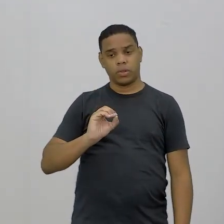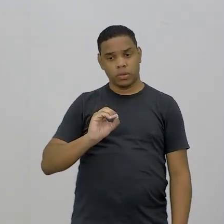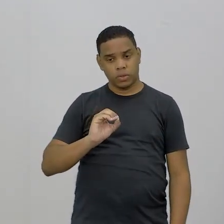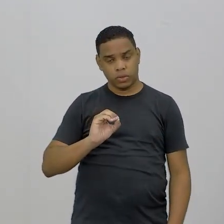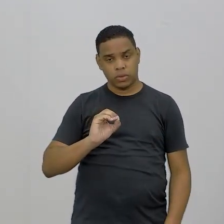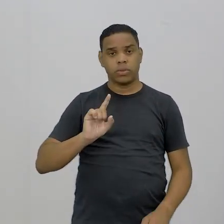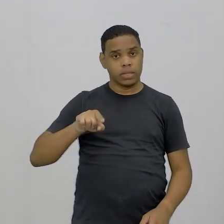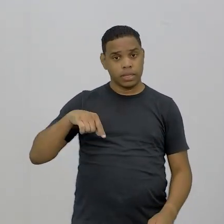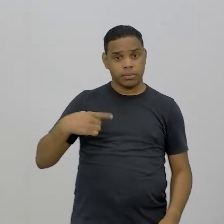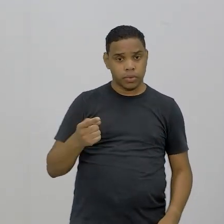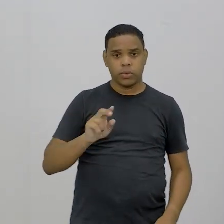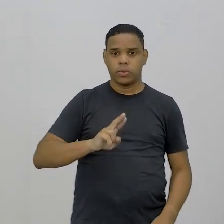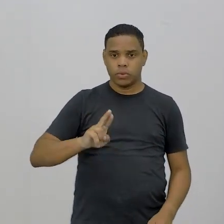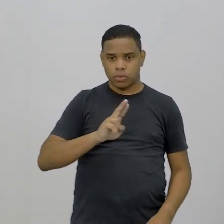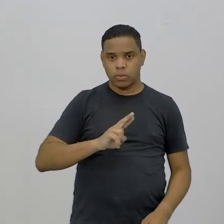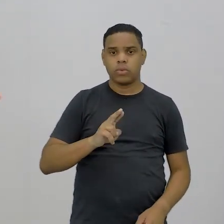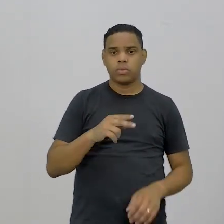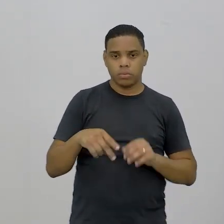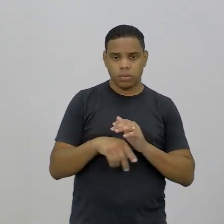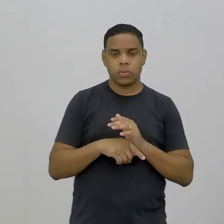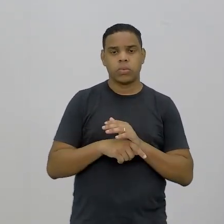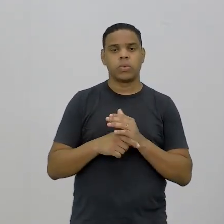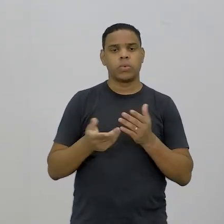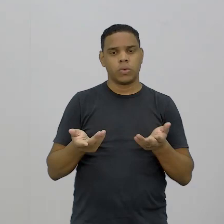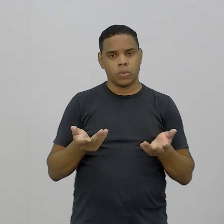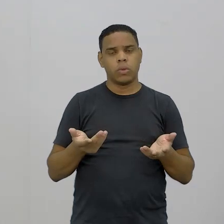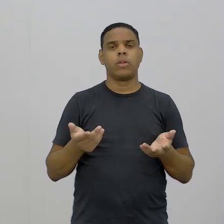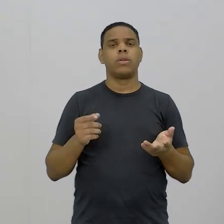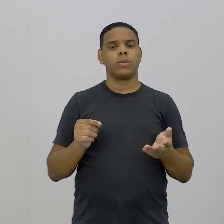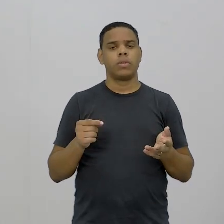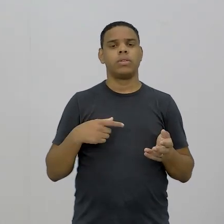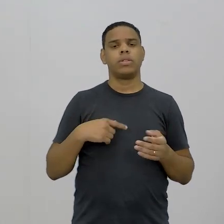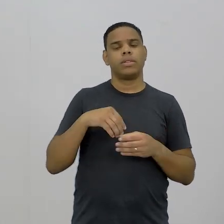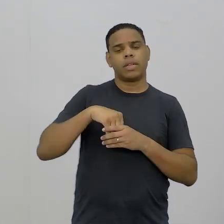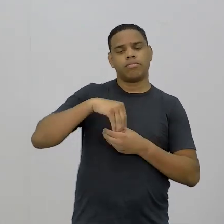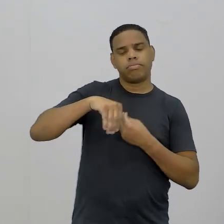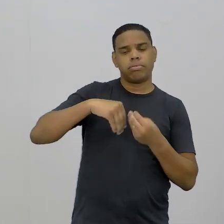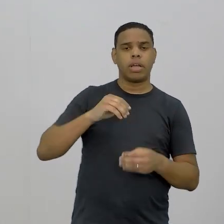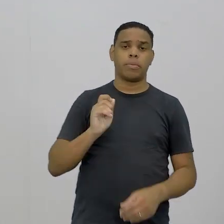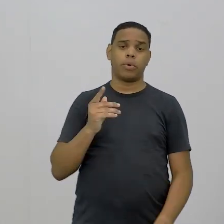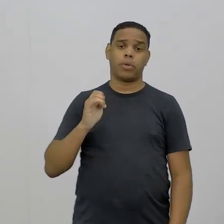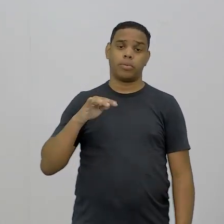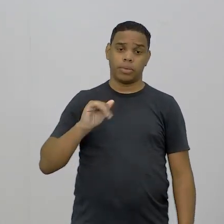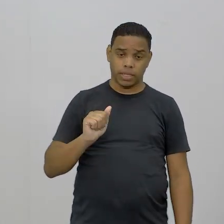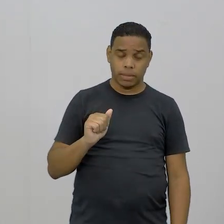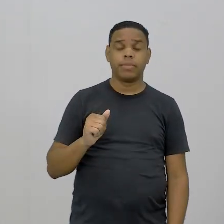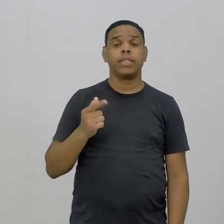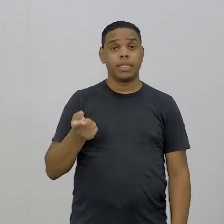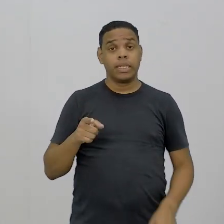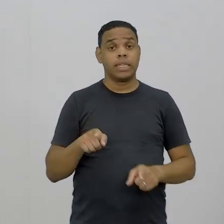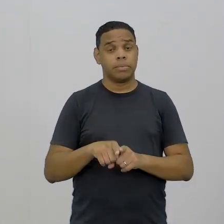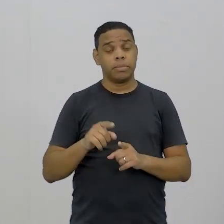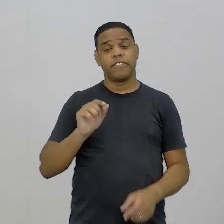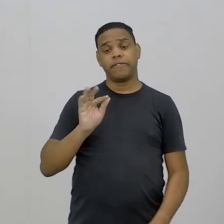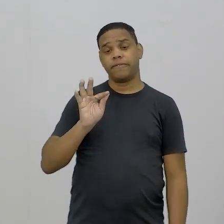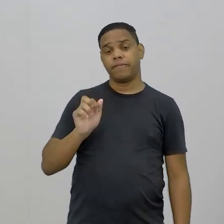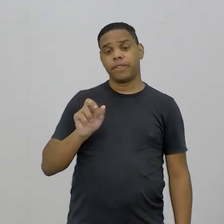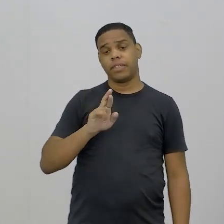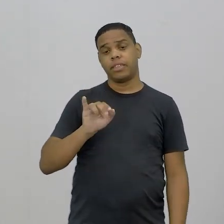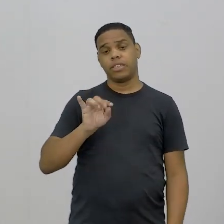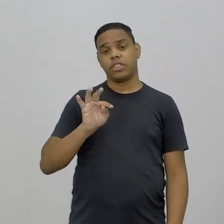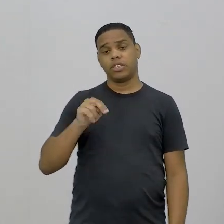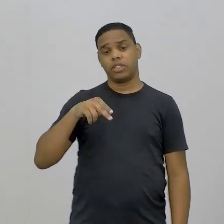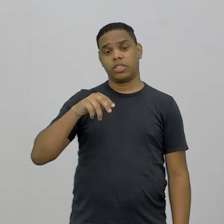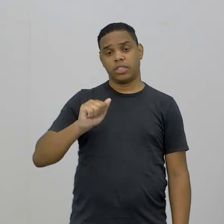mobilizado posteriormente, né, para a própria formação aí da hemoglobina. E a minha ferritina também tá baixa, ou seja, os